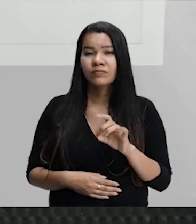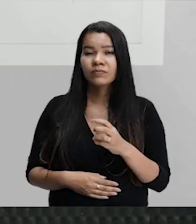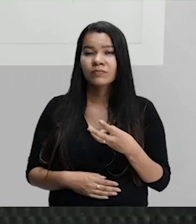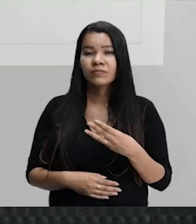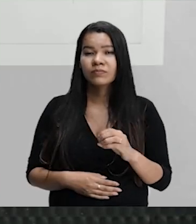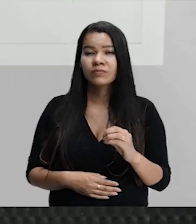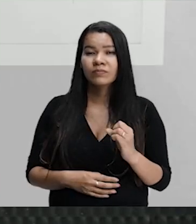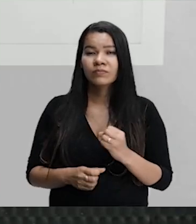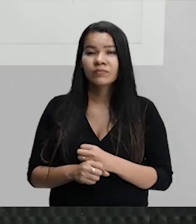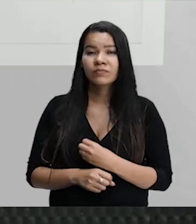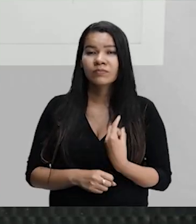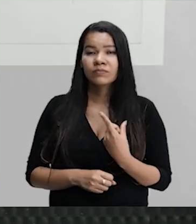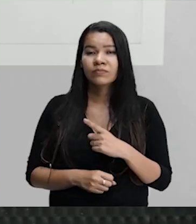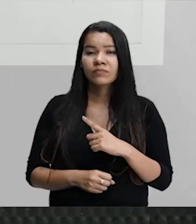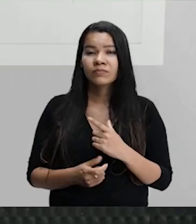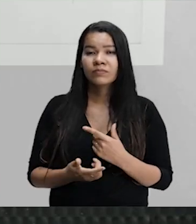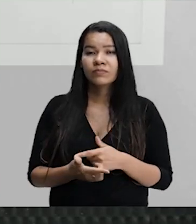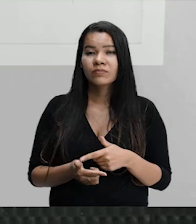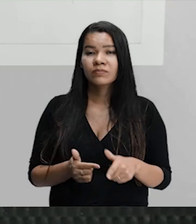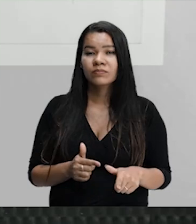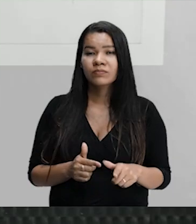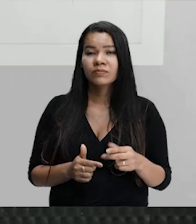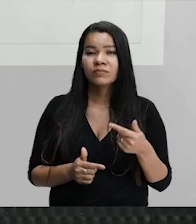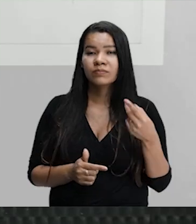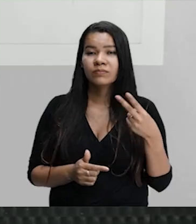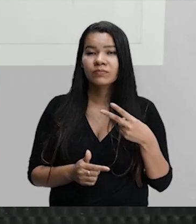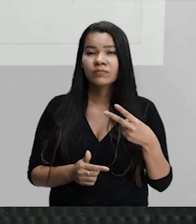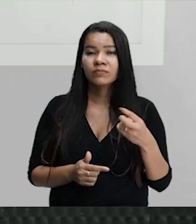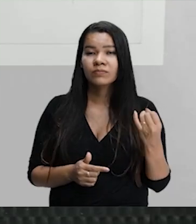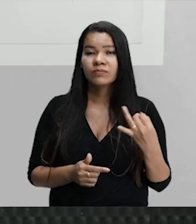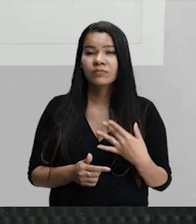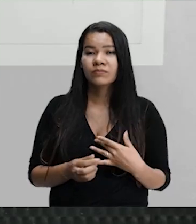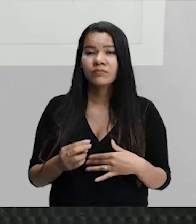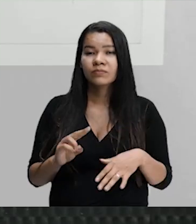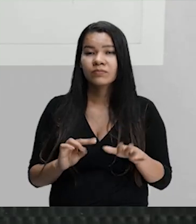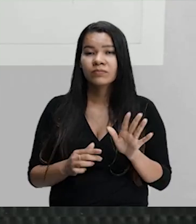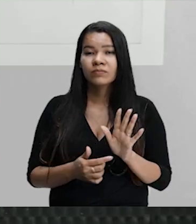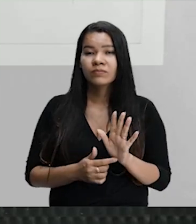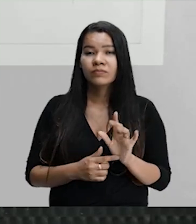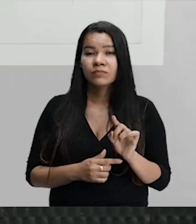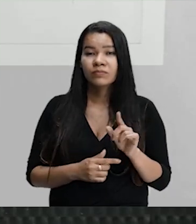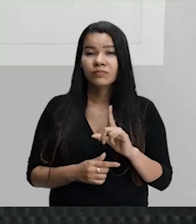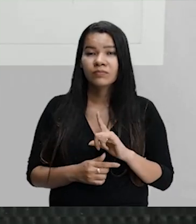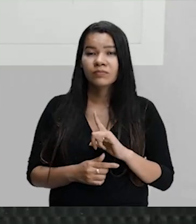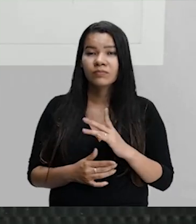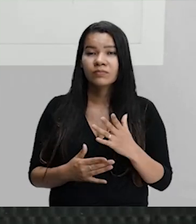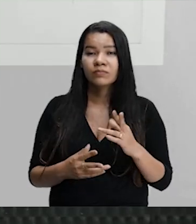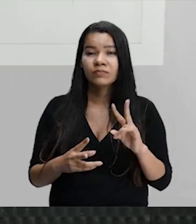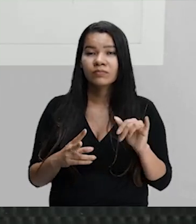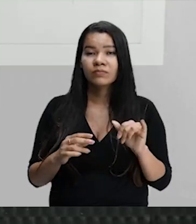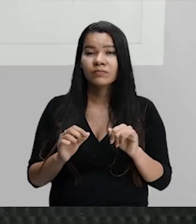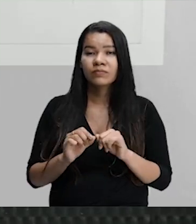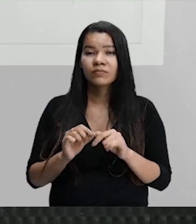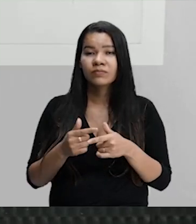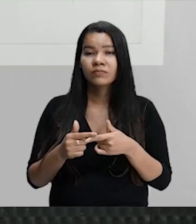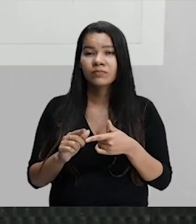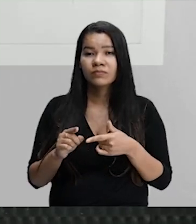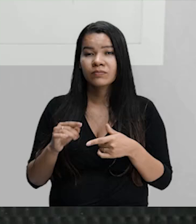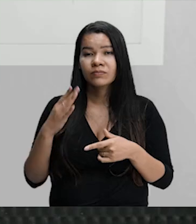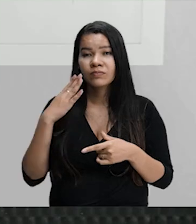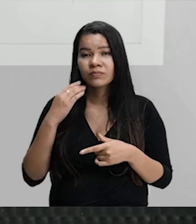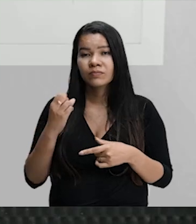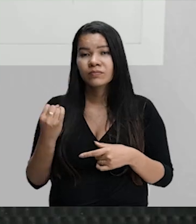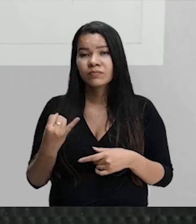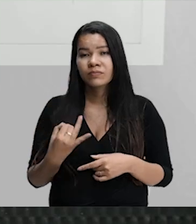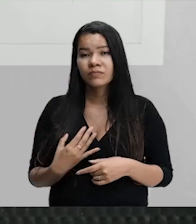vai dividindo por 2 a quantidade, né? A amostra que tu tem. Ok? Então, vai fazendo as divisões e tu vai sabendo a quantidade